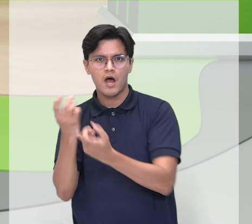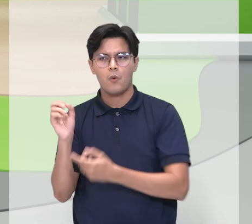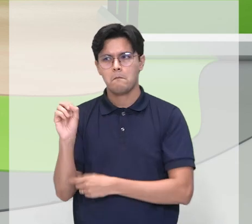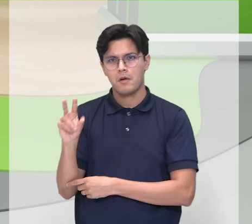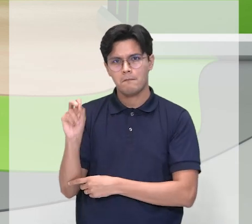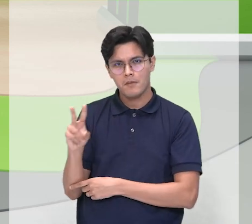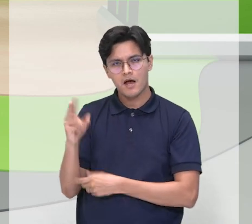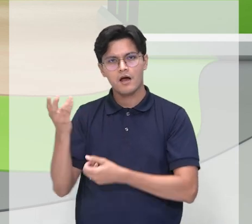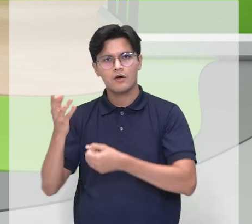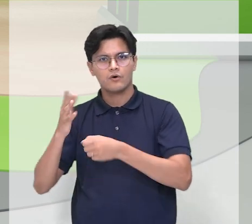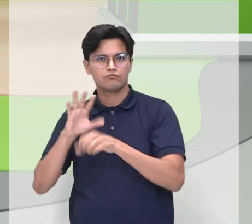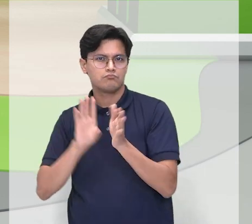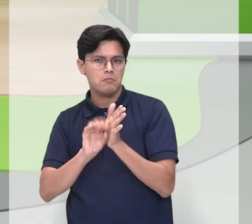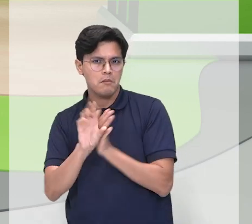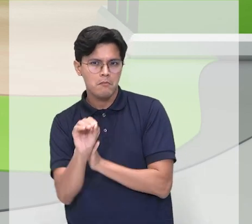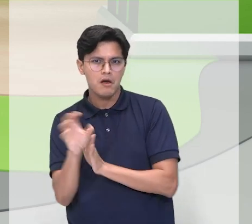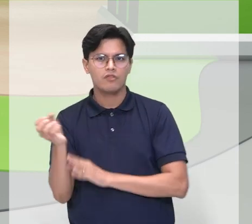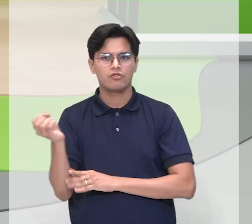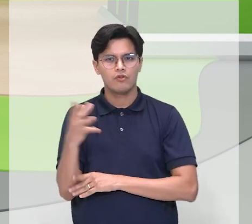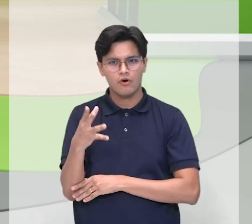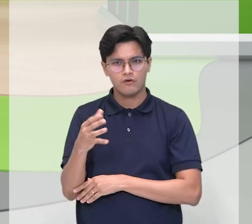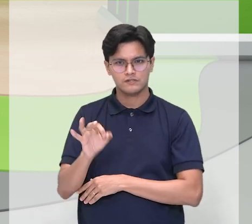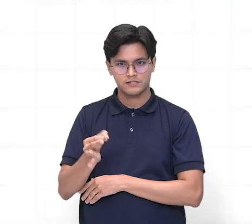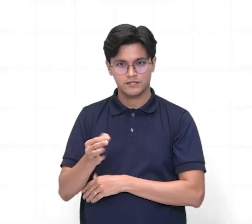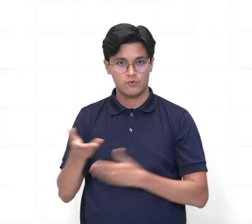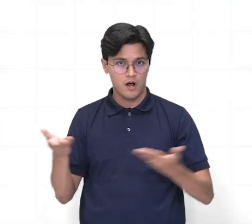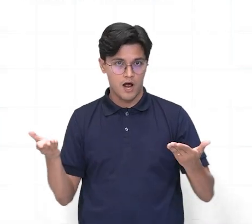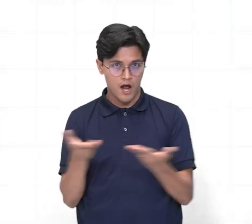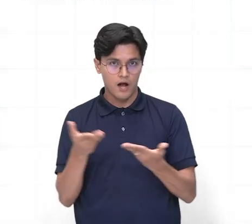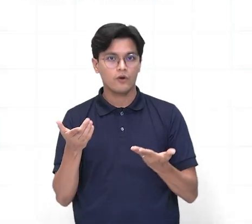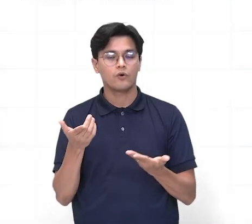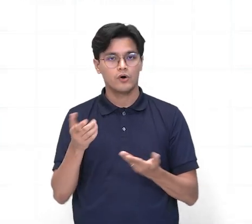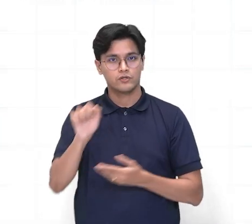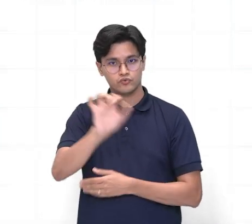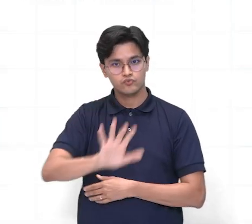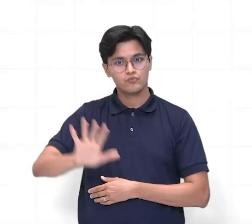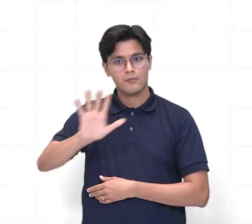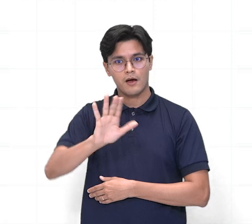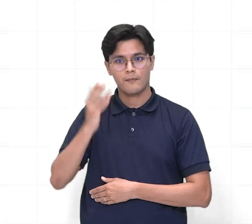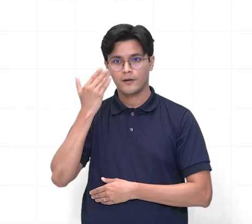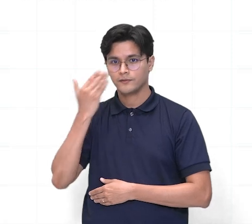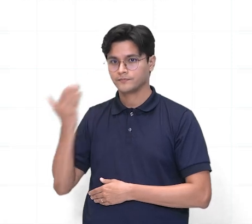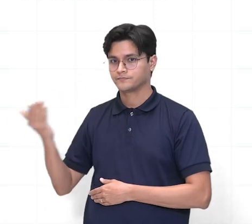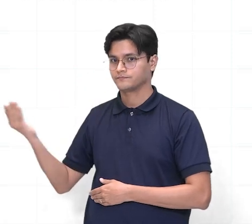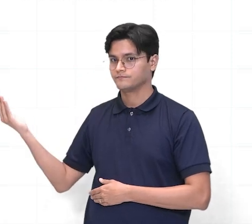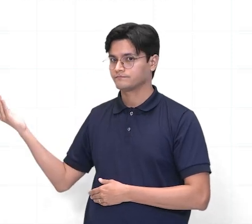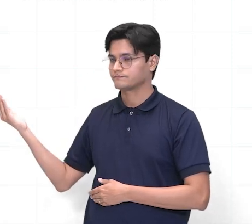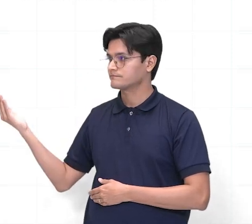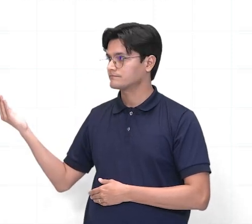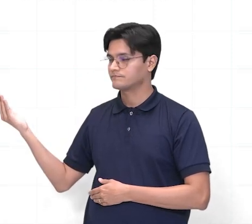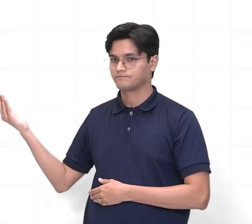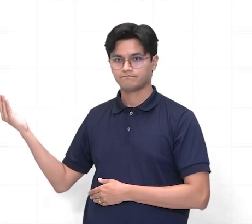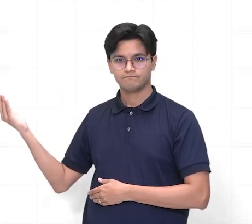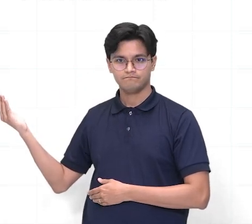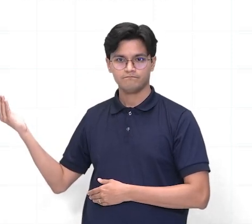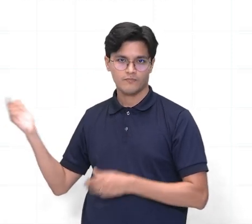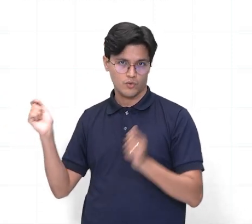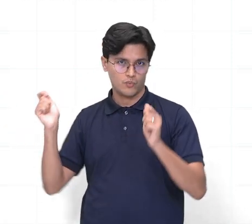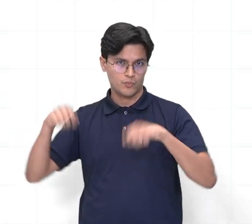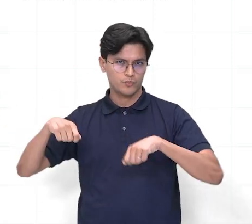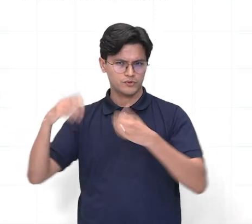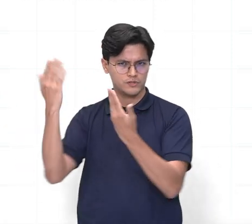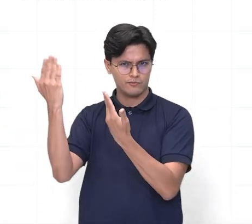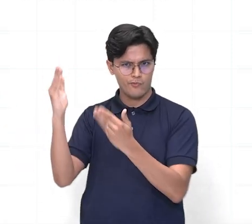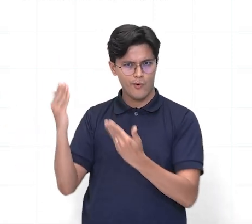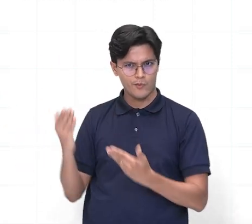Então, agora nós vamos observar aqui no mapa, para a gente fazer a analogia e